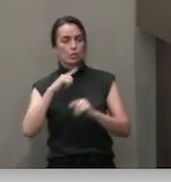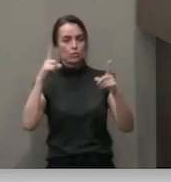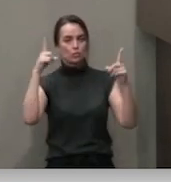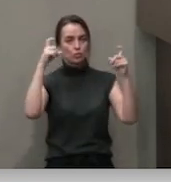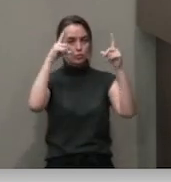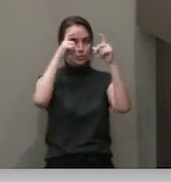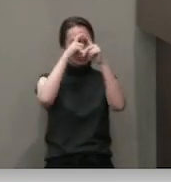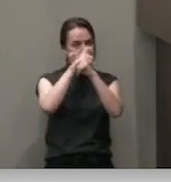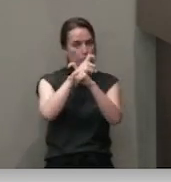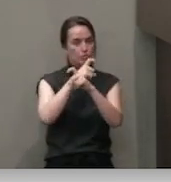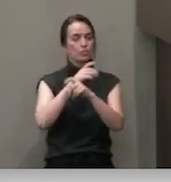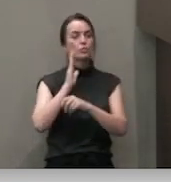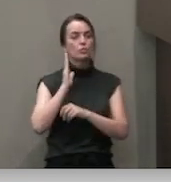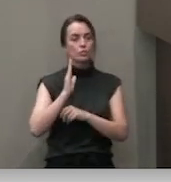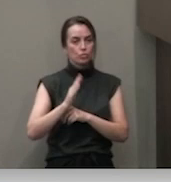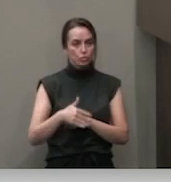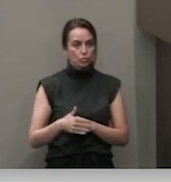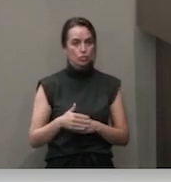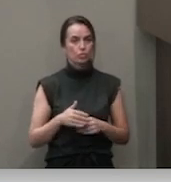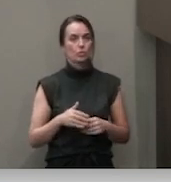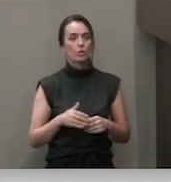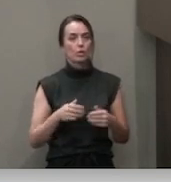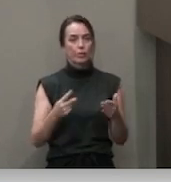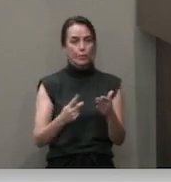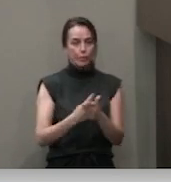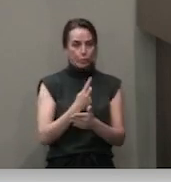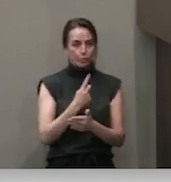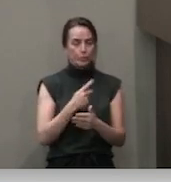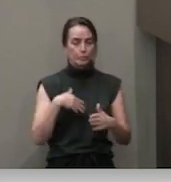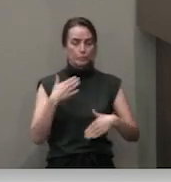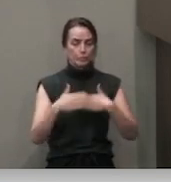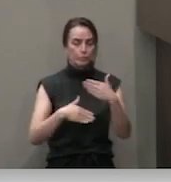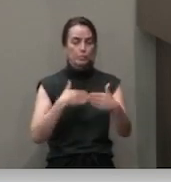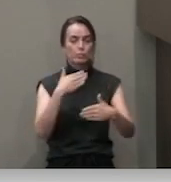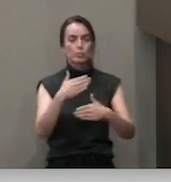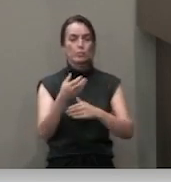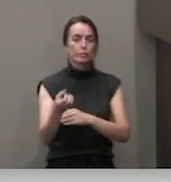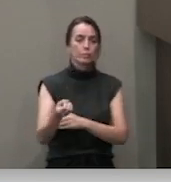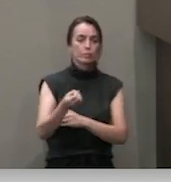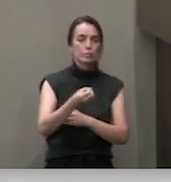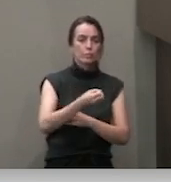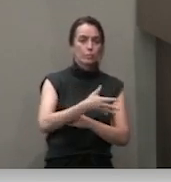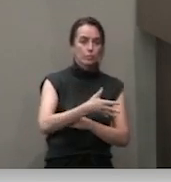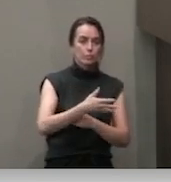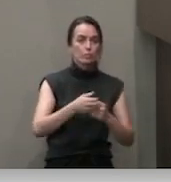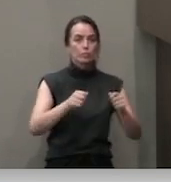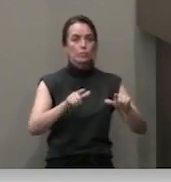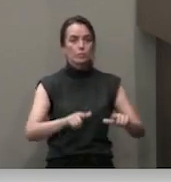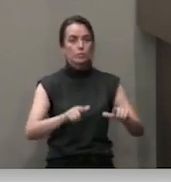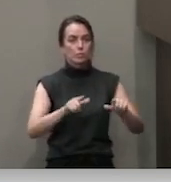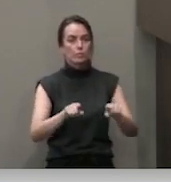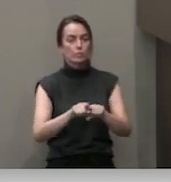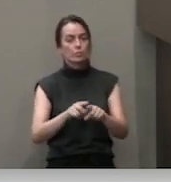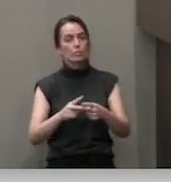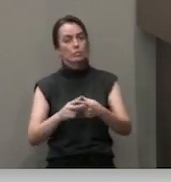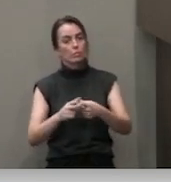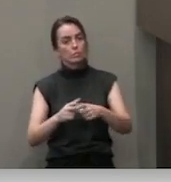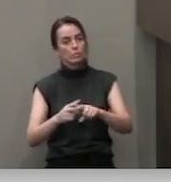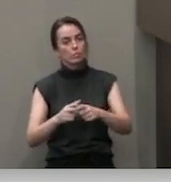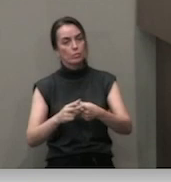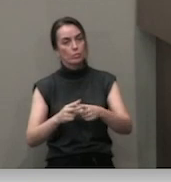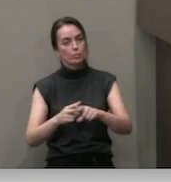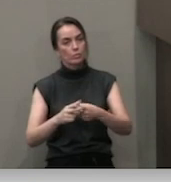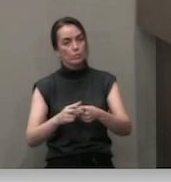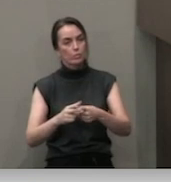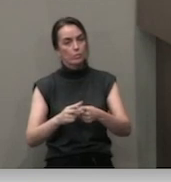o processo de implantação de novas redes de alguns concertos ali em questão de